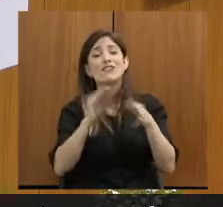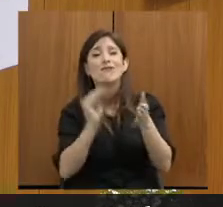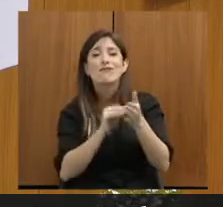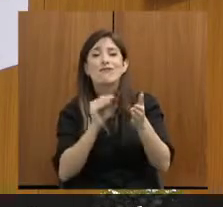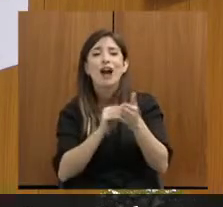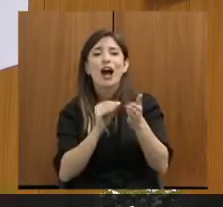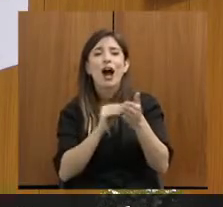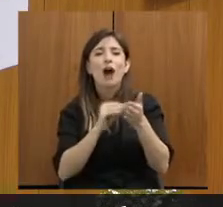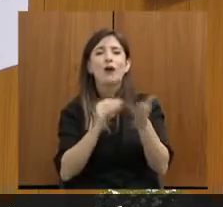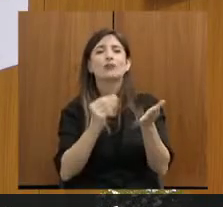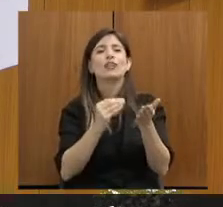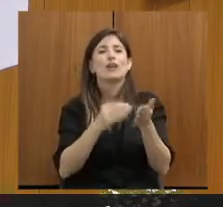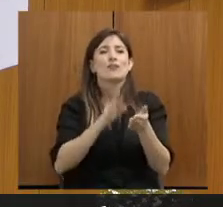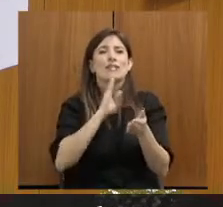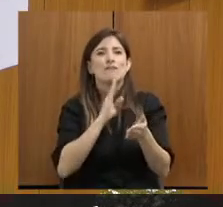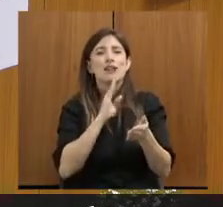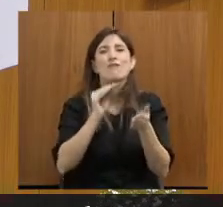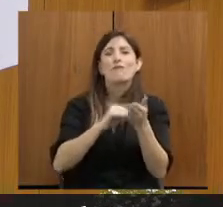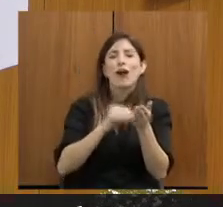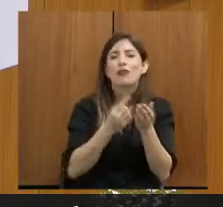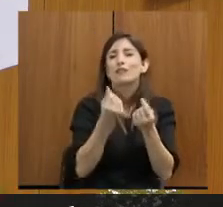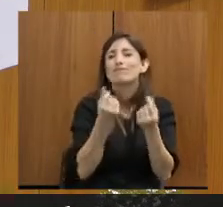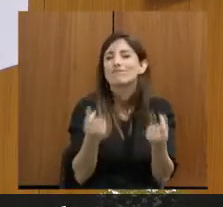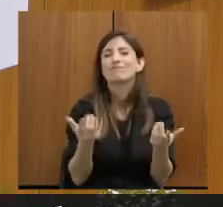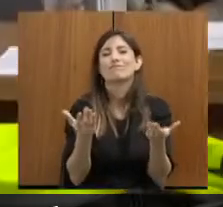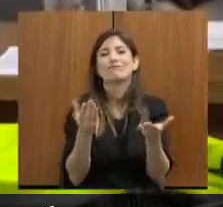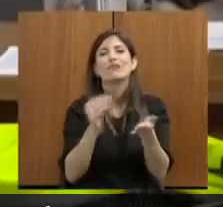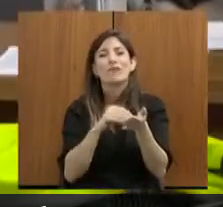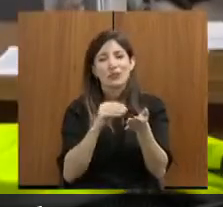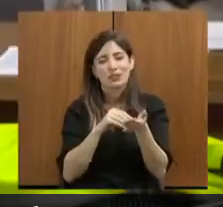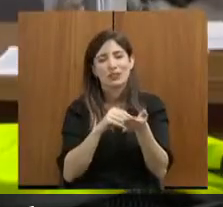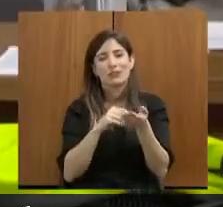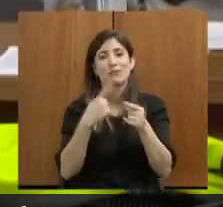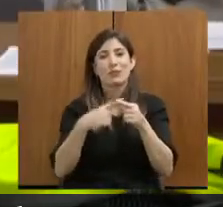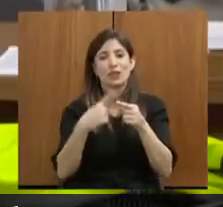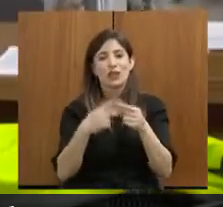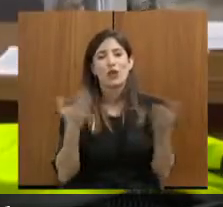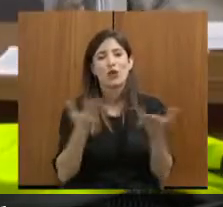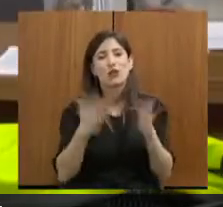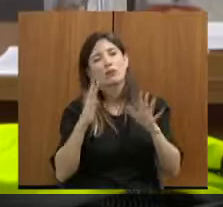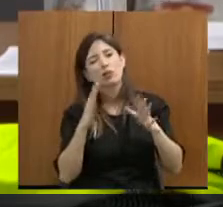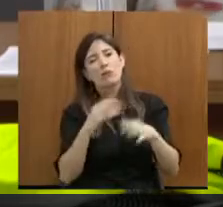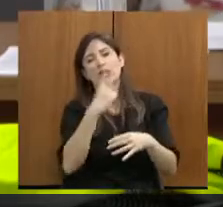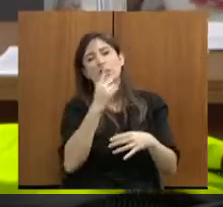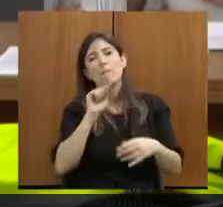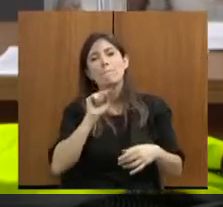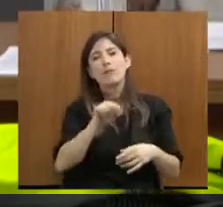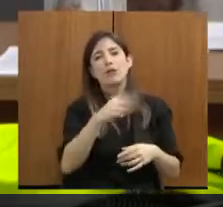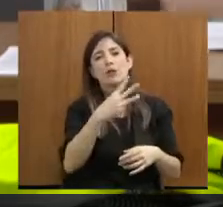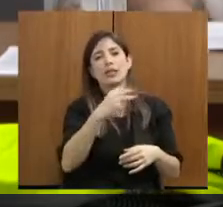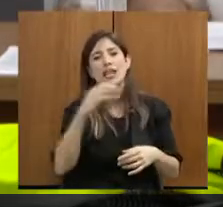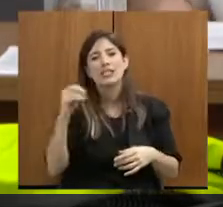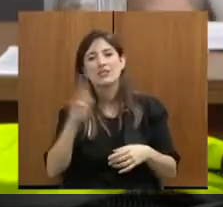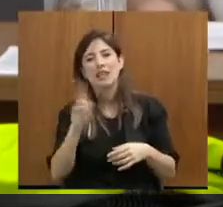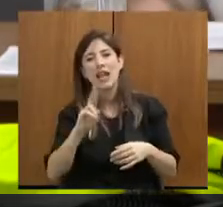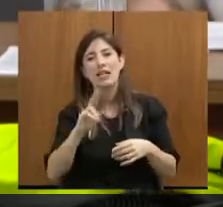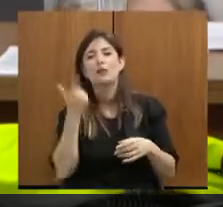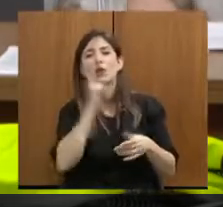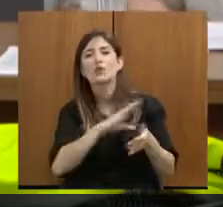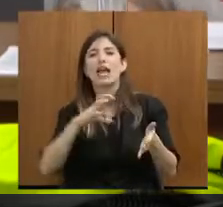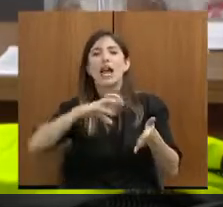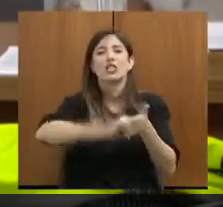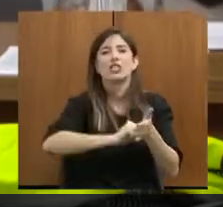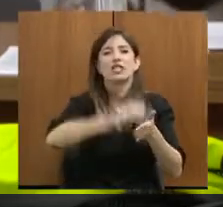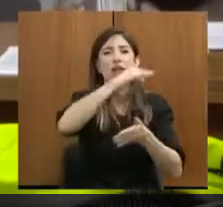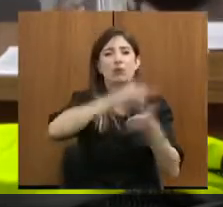eu e mais por condição tá gente porque hoje em dia na faixa de 1.300 reais para fazer um registro de um terreiro e mesmo